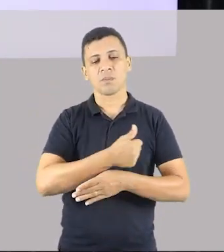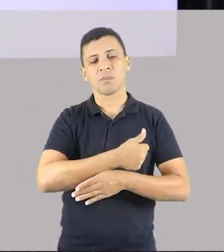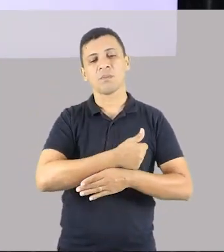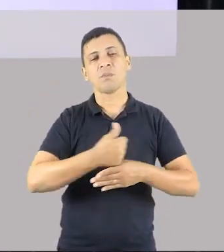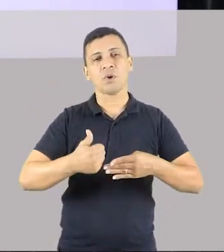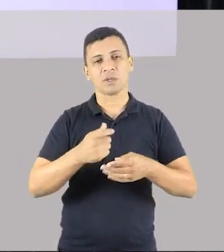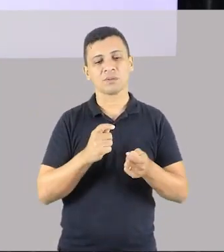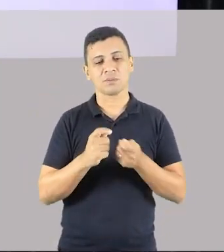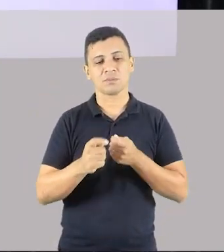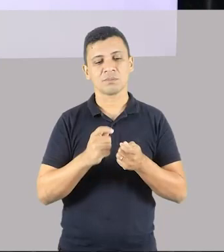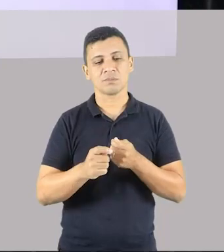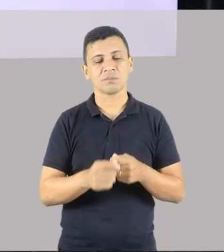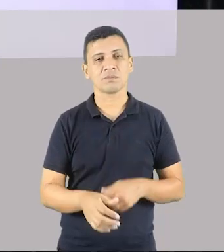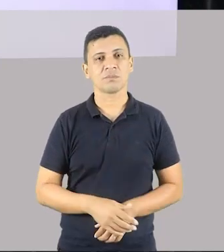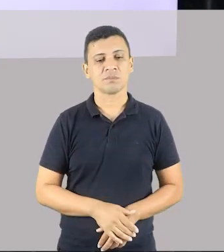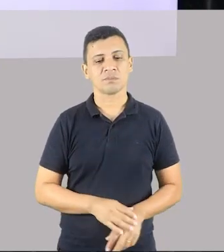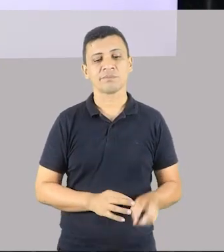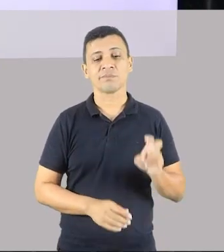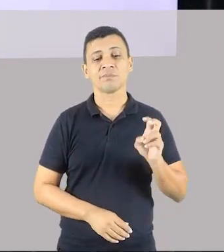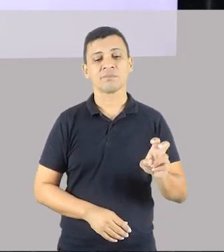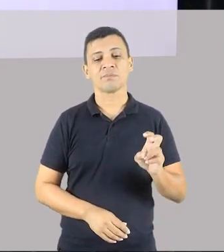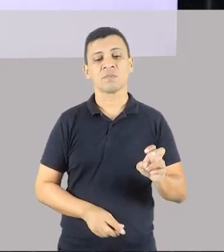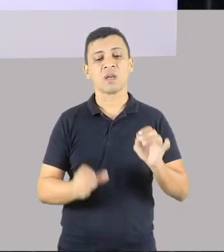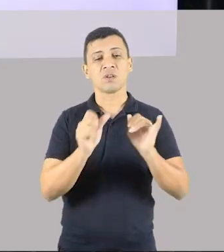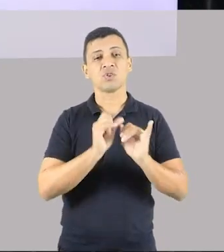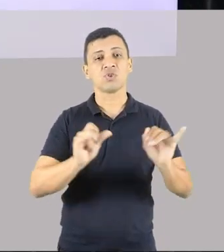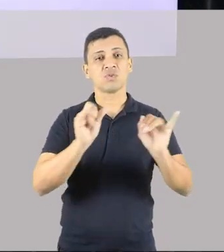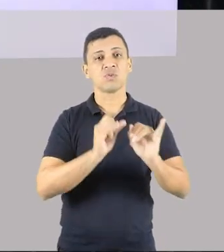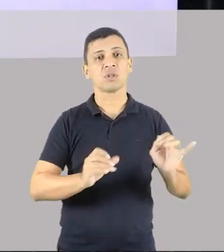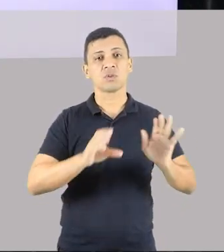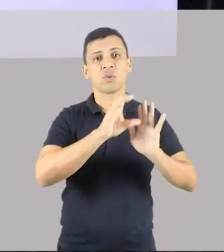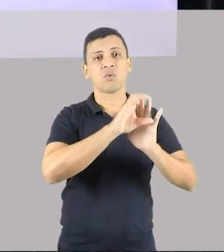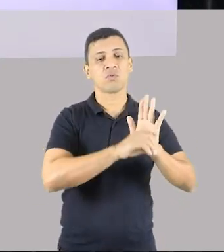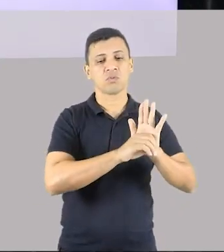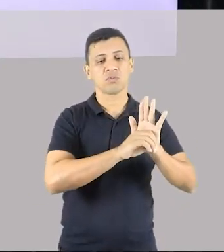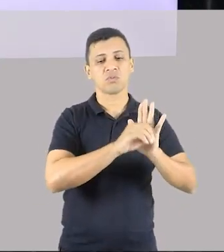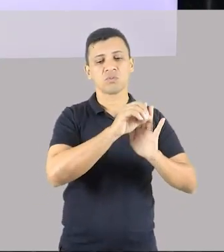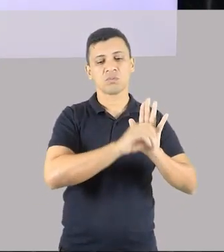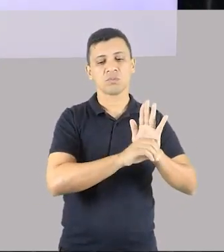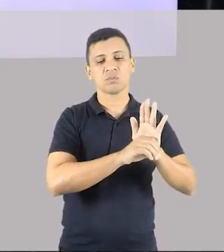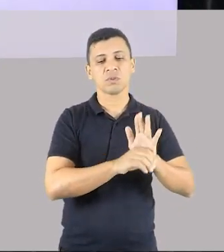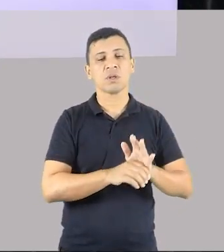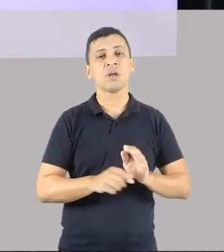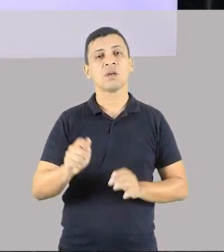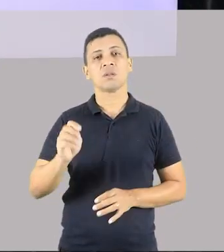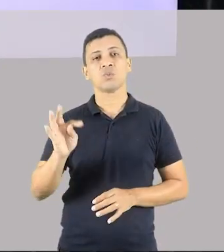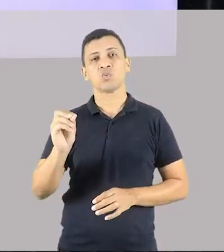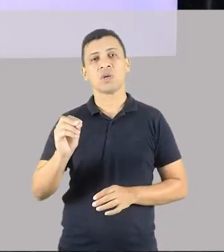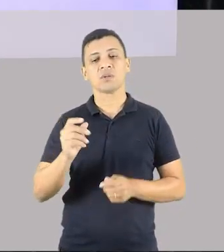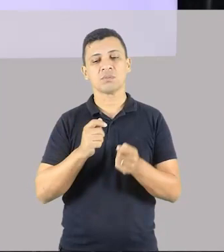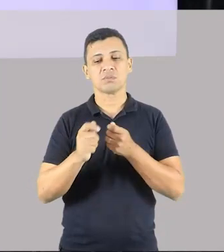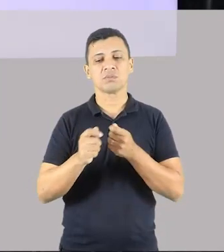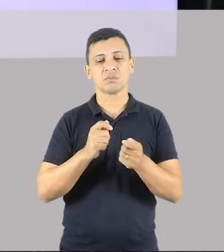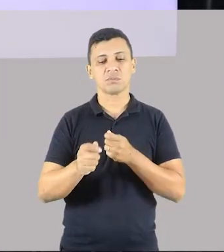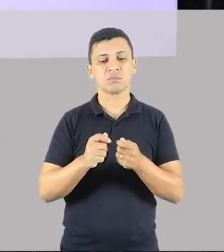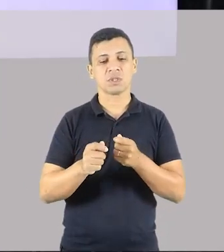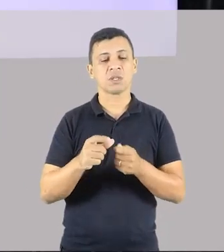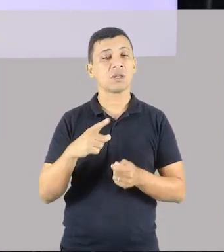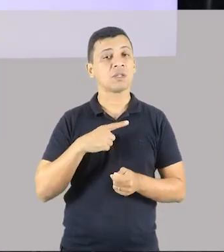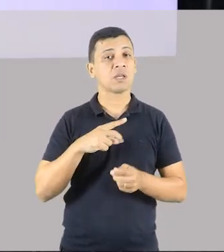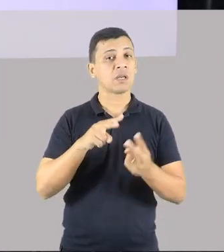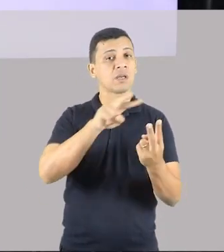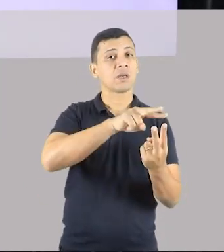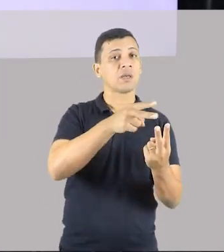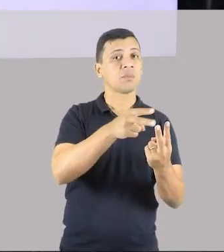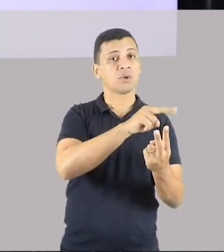moralidade administrativa. Inciso quinto, a divulgação oficial dos atos administrativos, ressalvadas as hipóteses